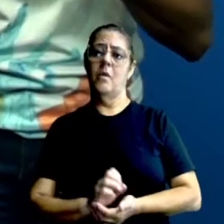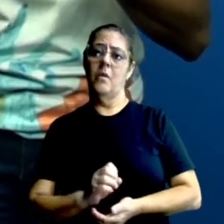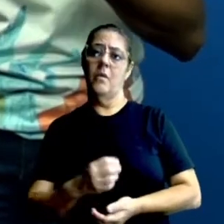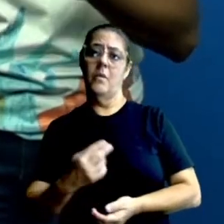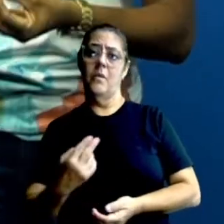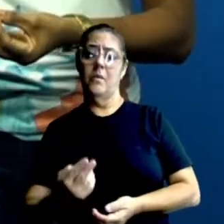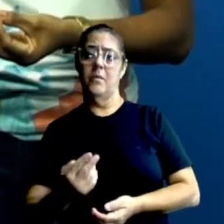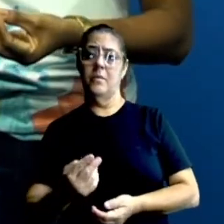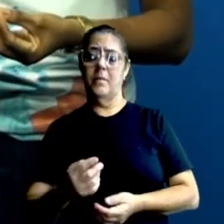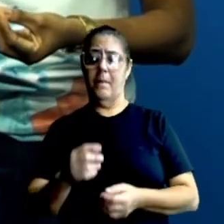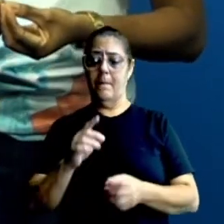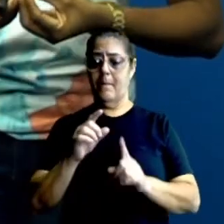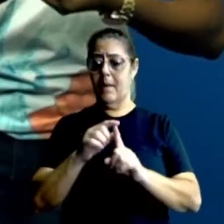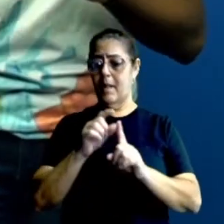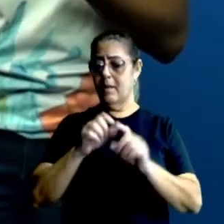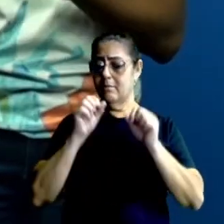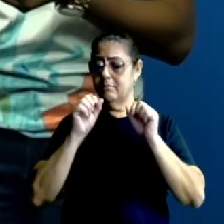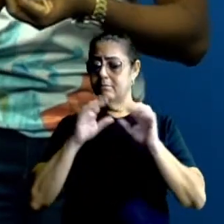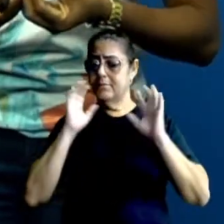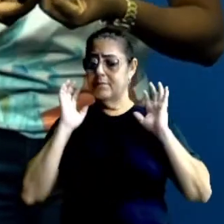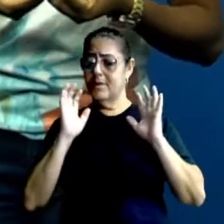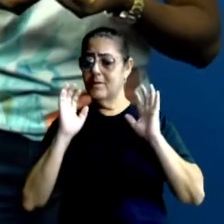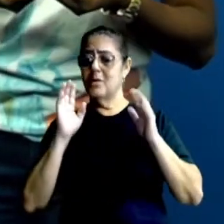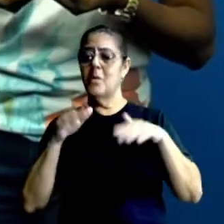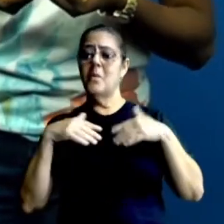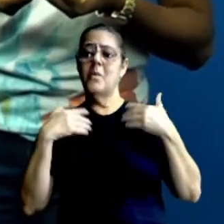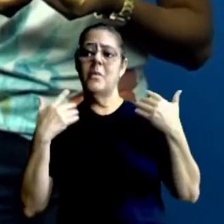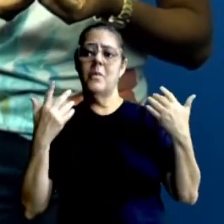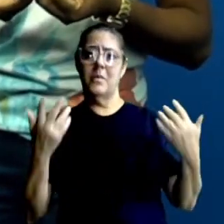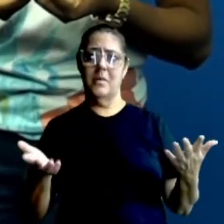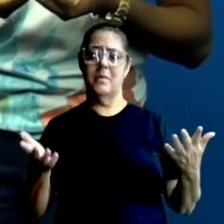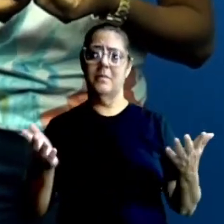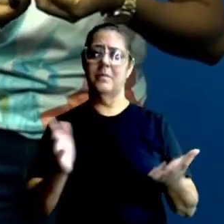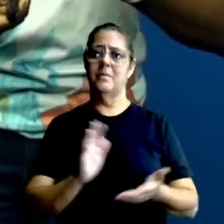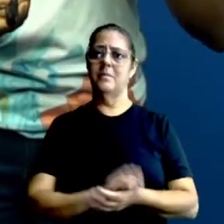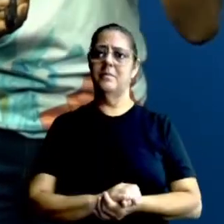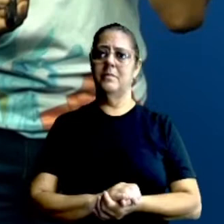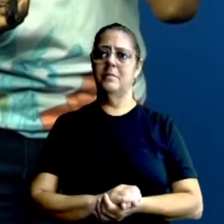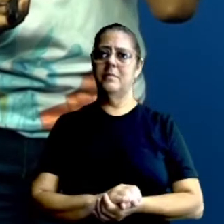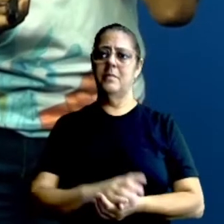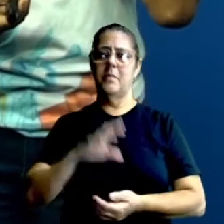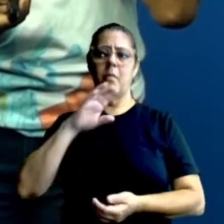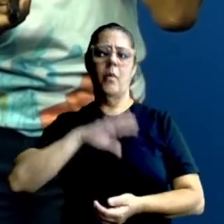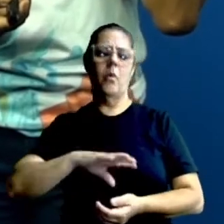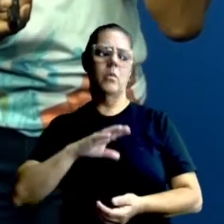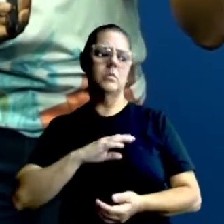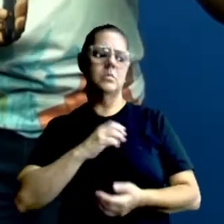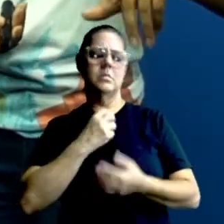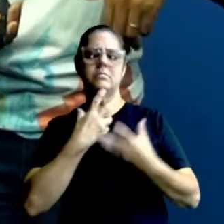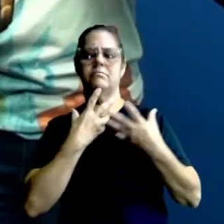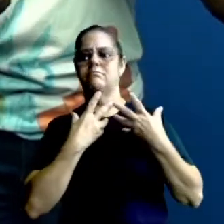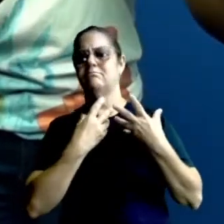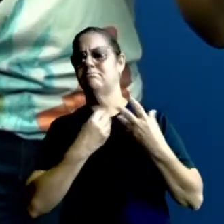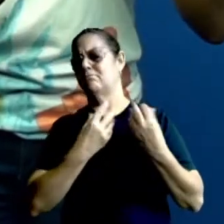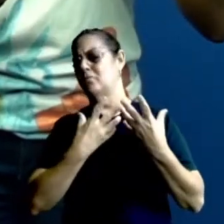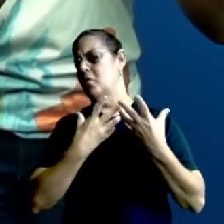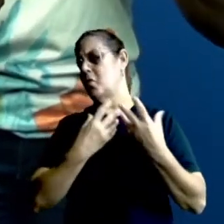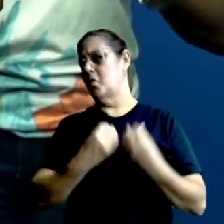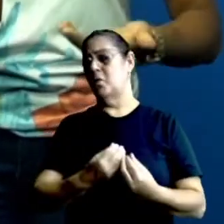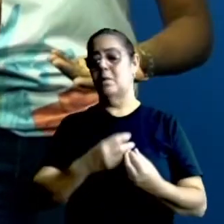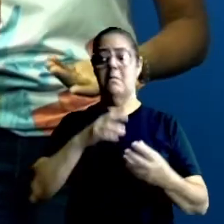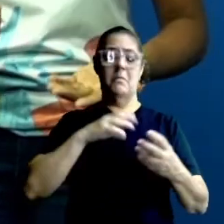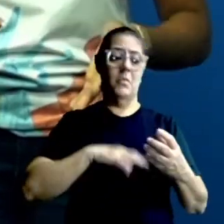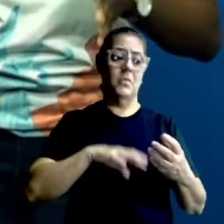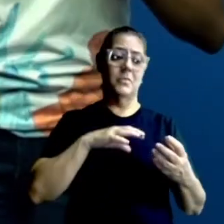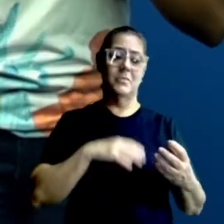Ou seja a palavrinha mágica E quem são essas palavrinhas mágicas olha no e sem tampas e a gente precisa